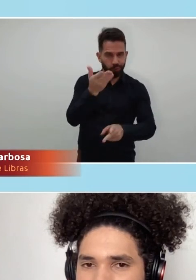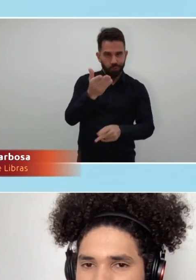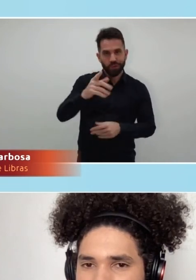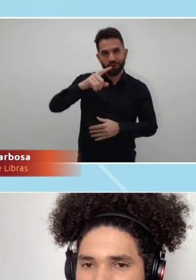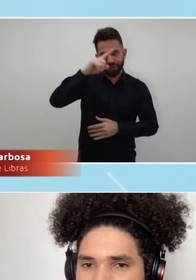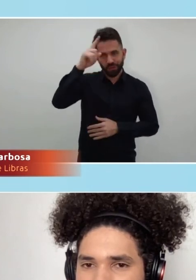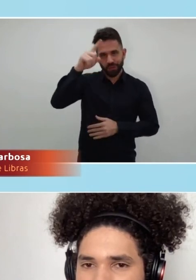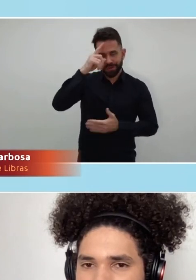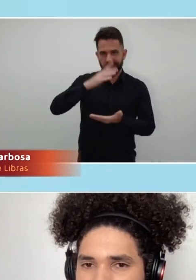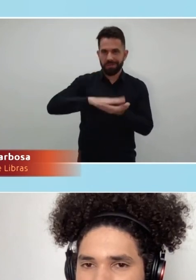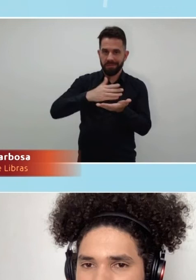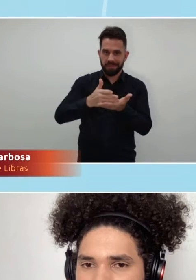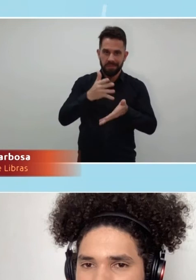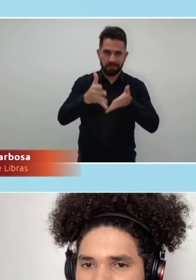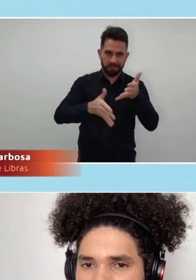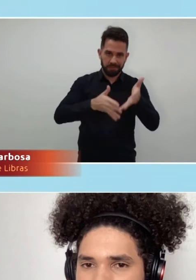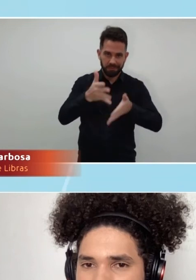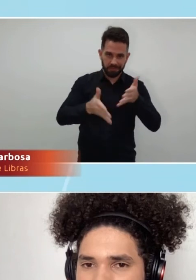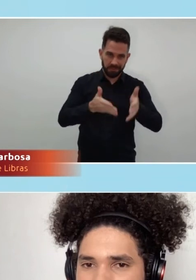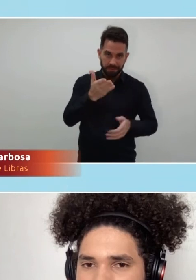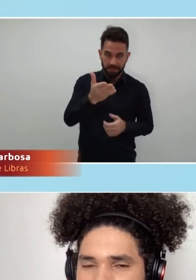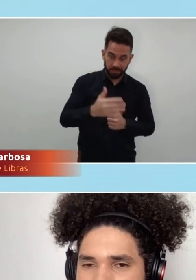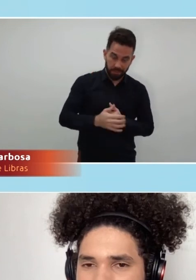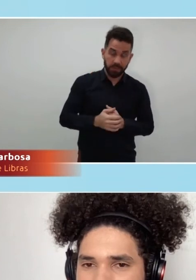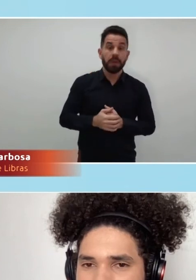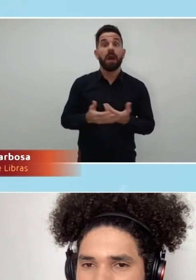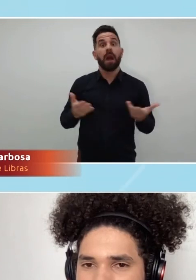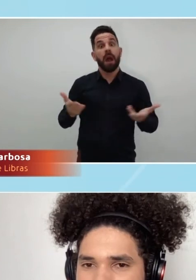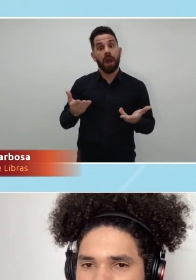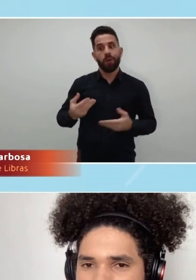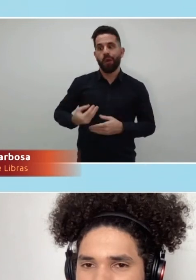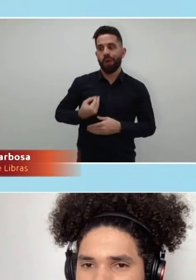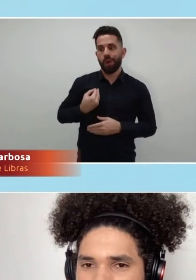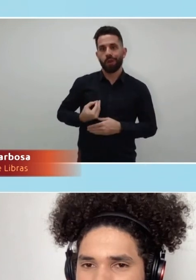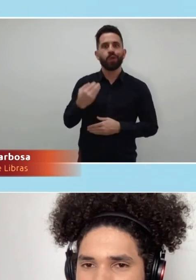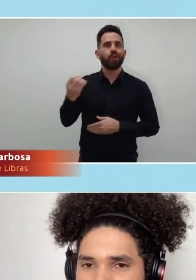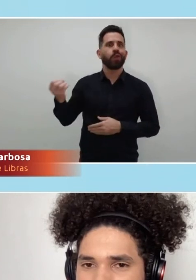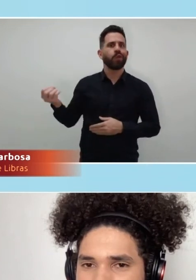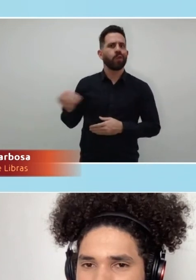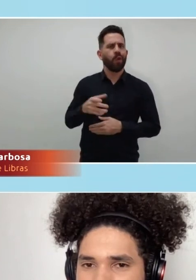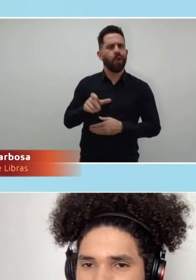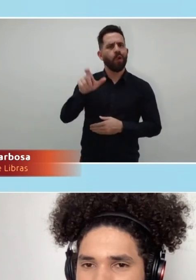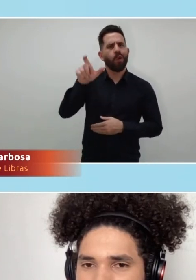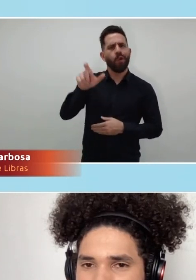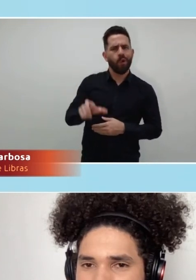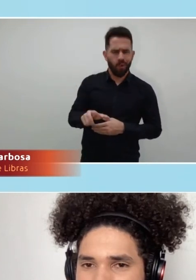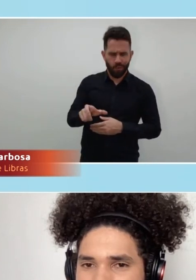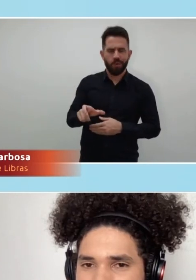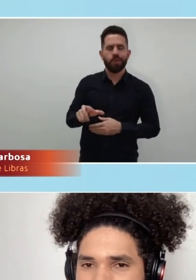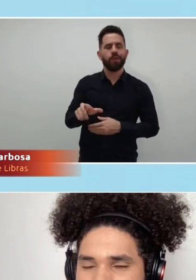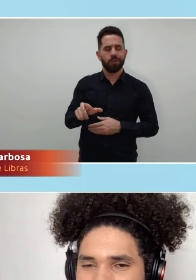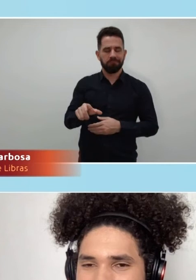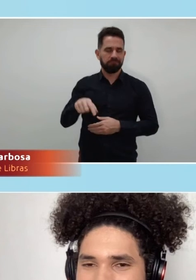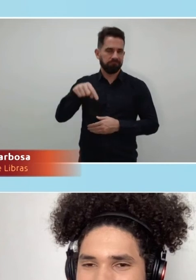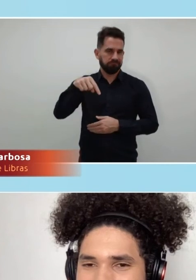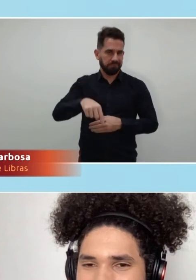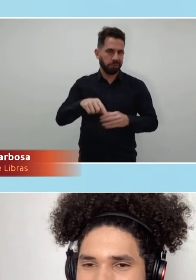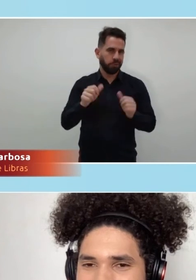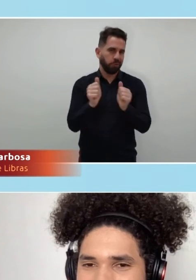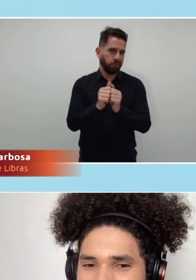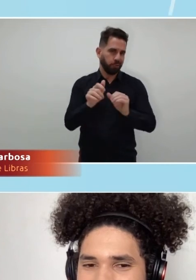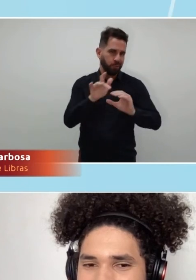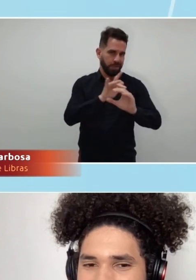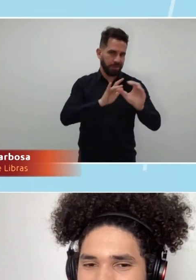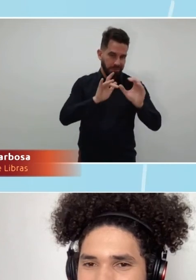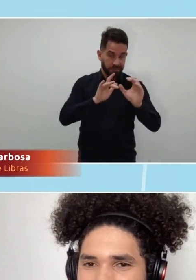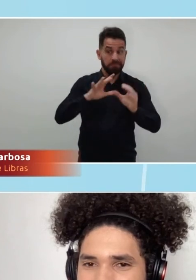faz a interpretação para Libras, e nesse bloco a gente tem uma presença especial. Está estreando hoje aqui com a gente mais um integrante do